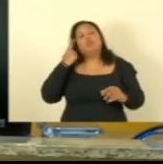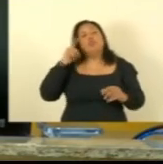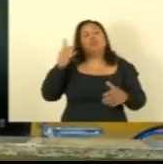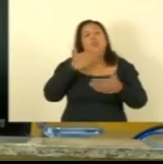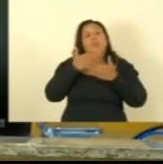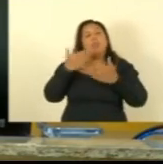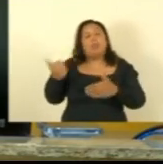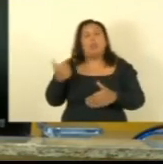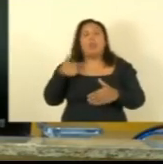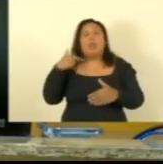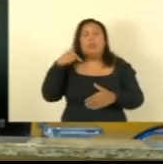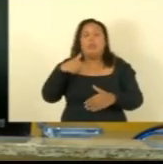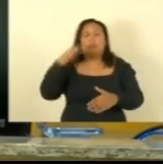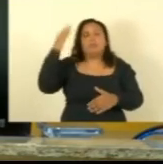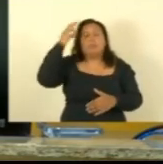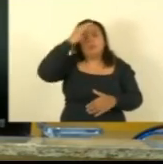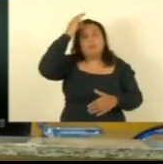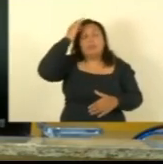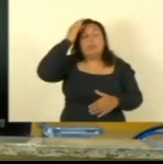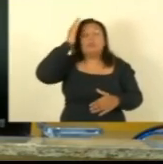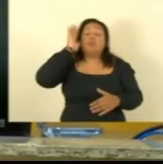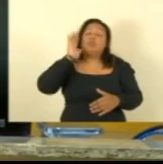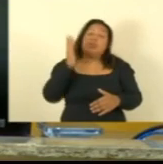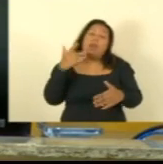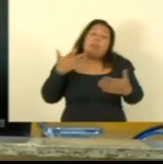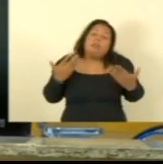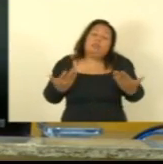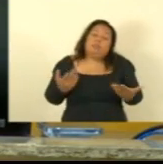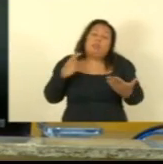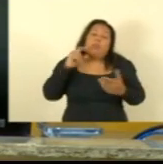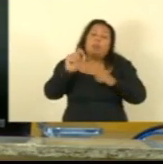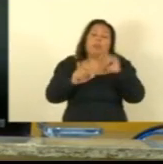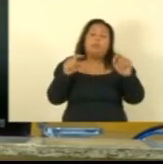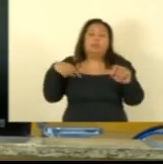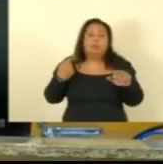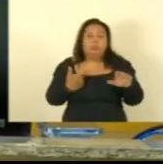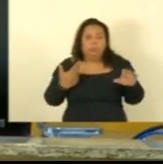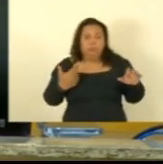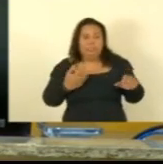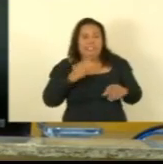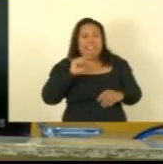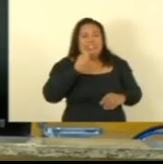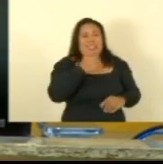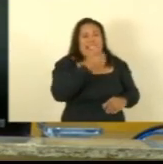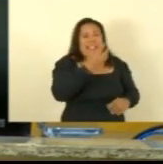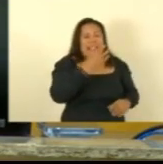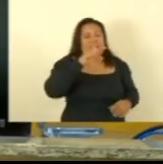aqui nos presídios do Estado do Espírito Santo, já que nós temos uma capacidade para